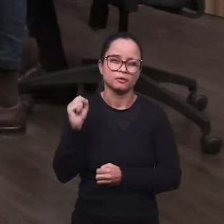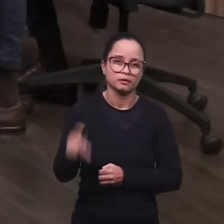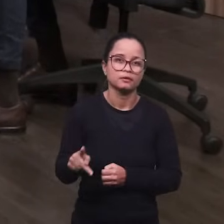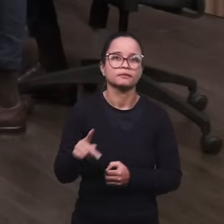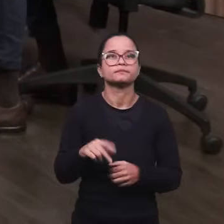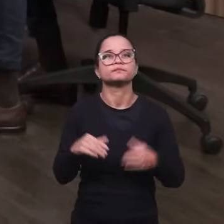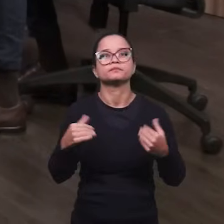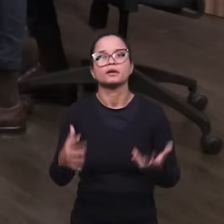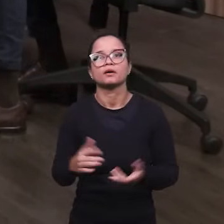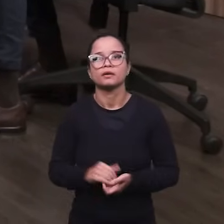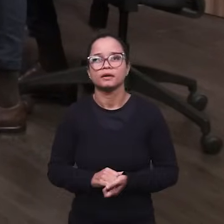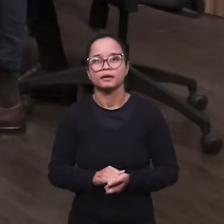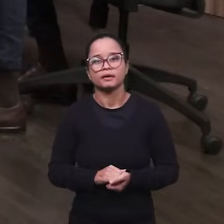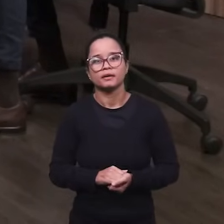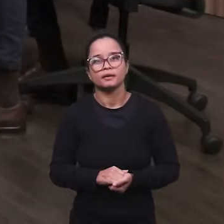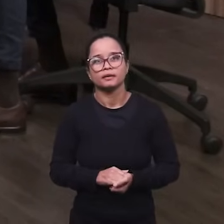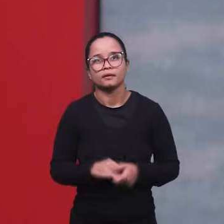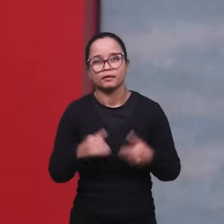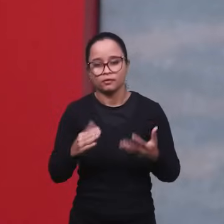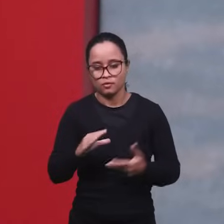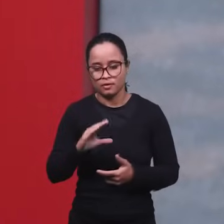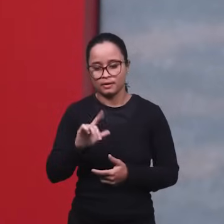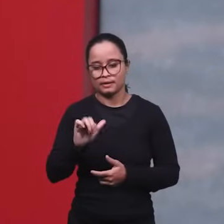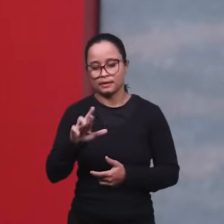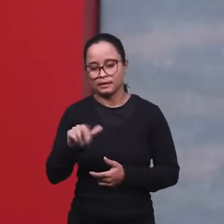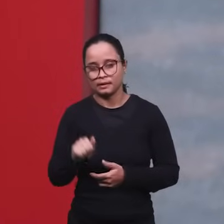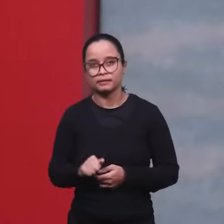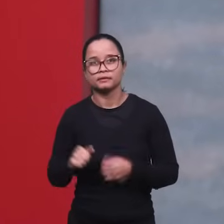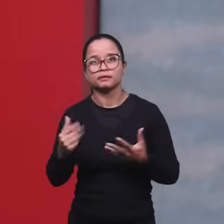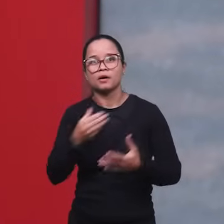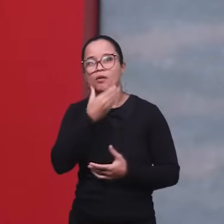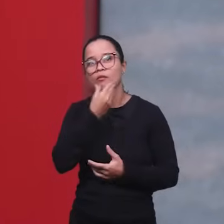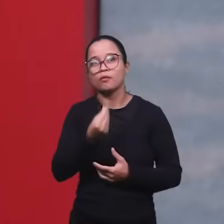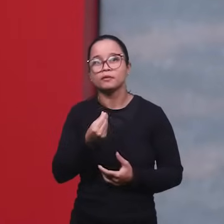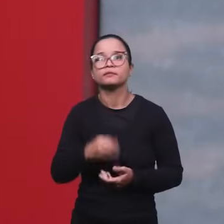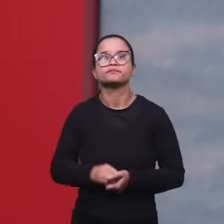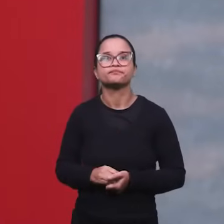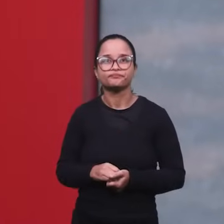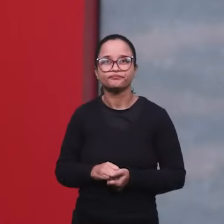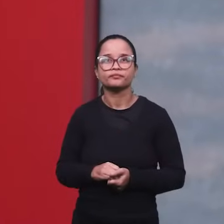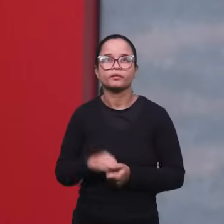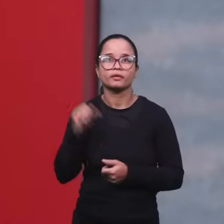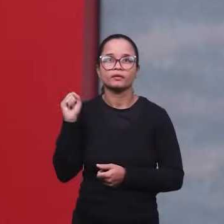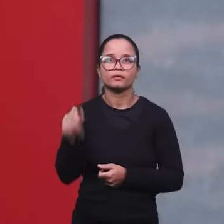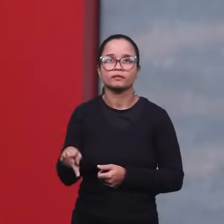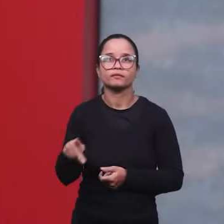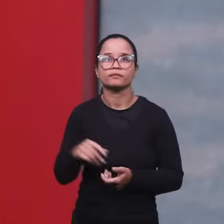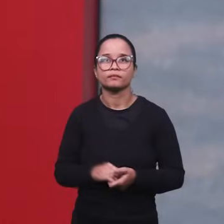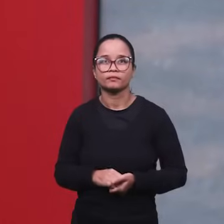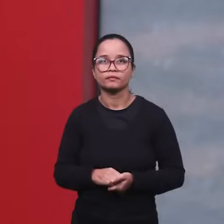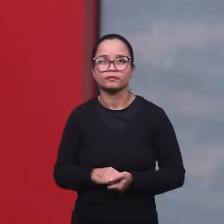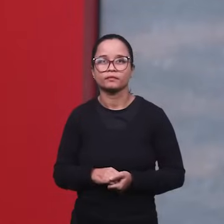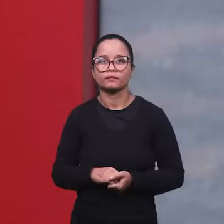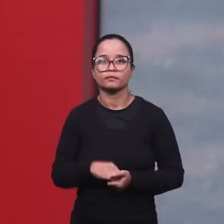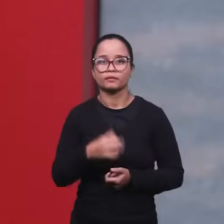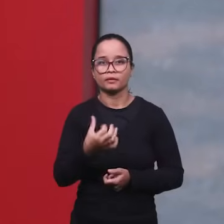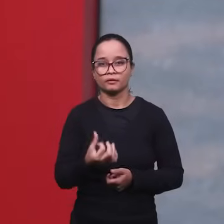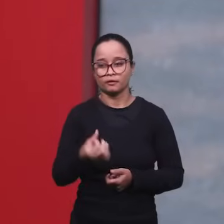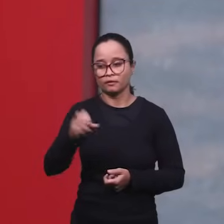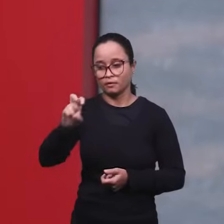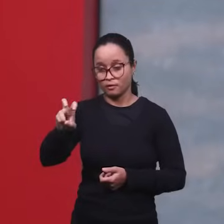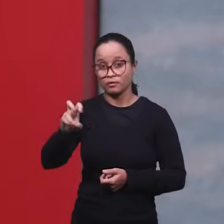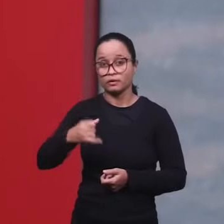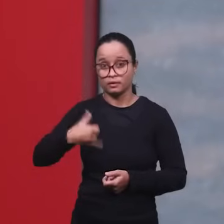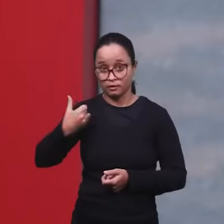aposentar. Então, nesse caso, Clara, o homem, ele vai se aposentar com